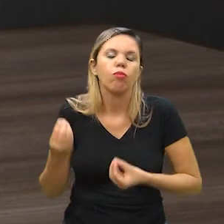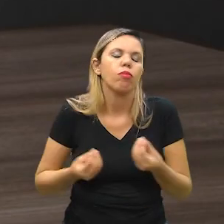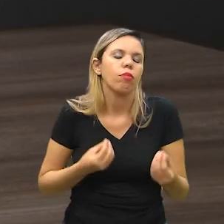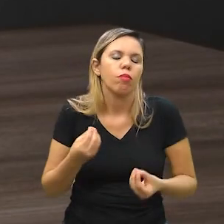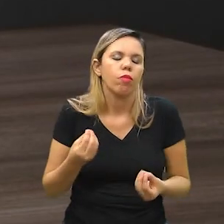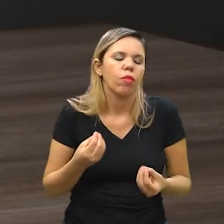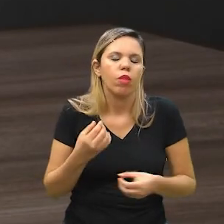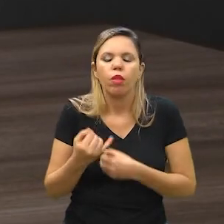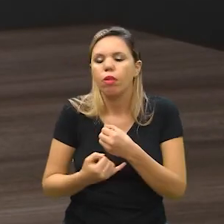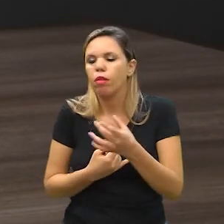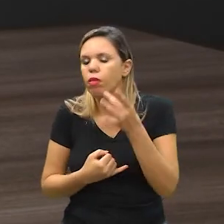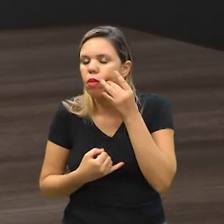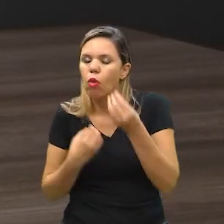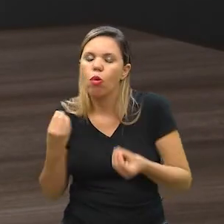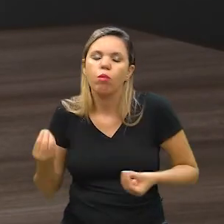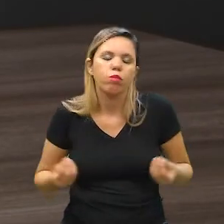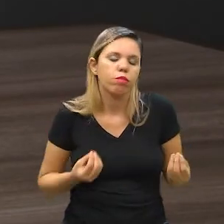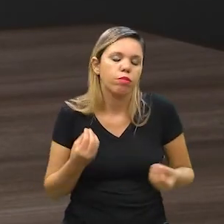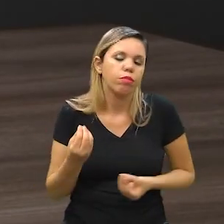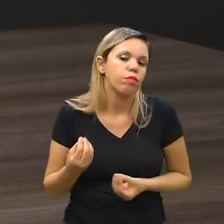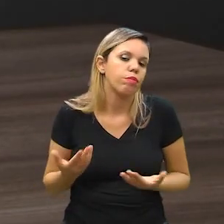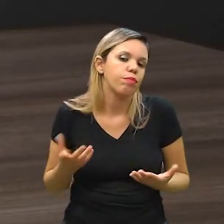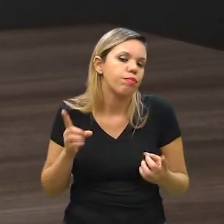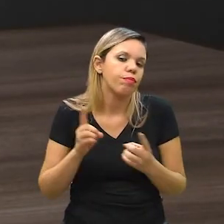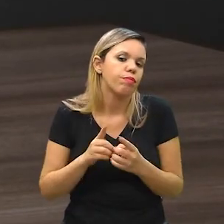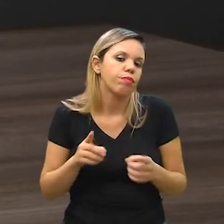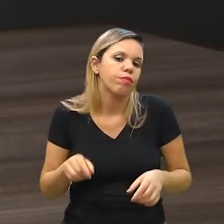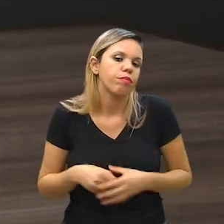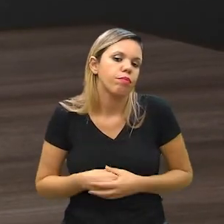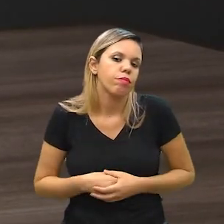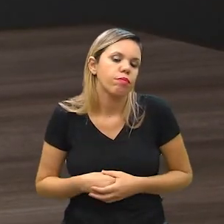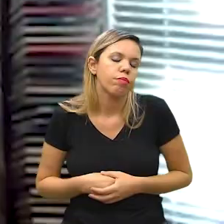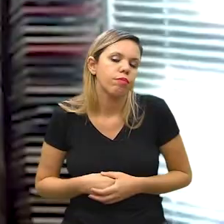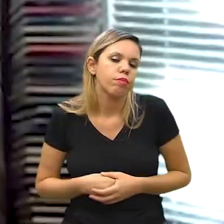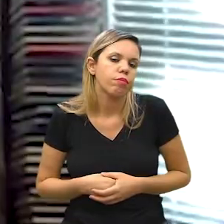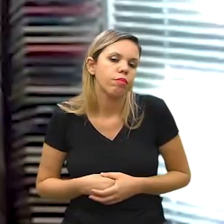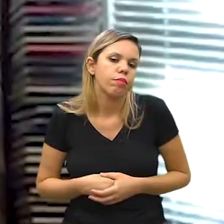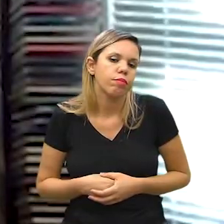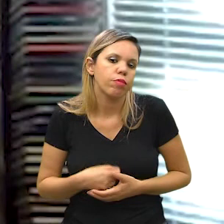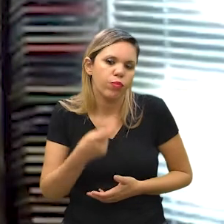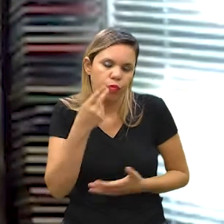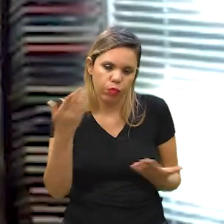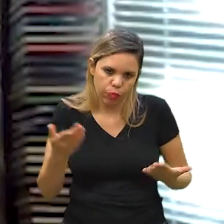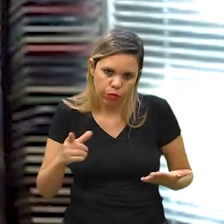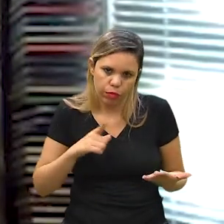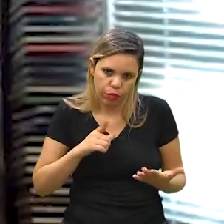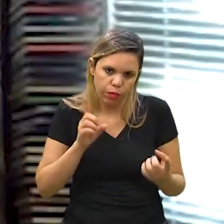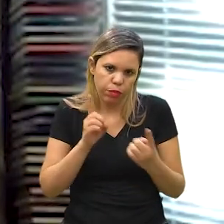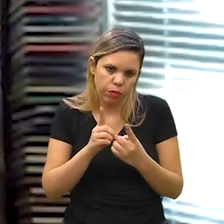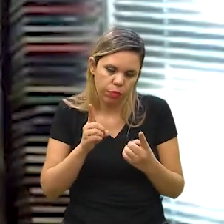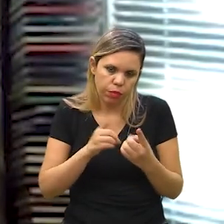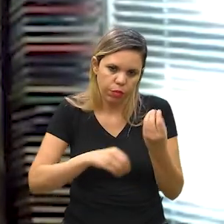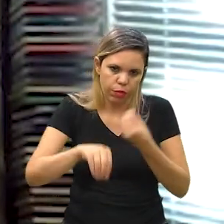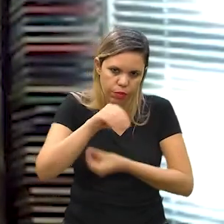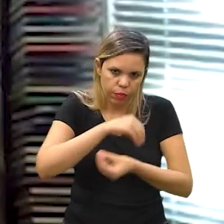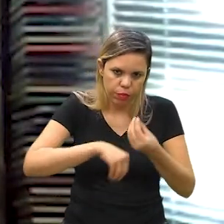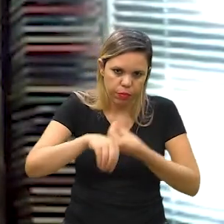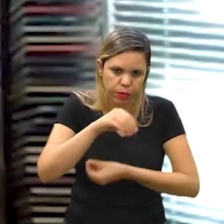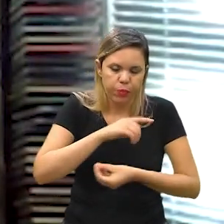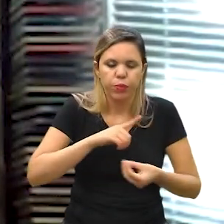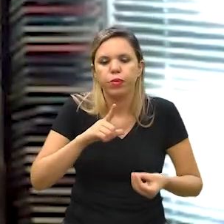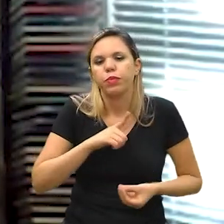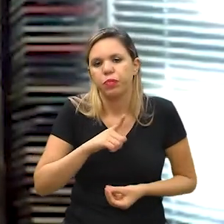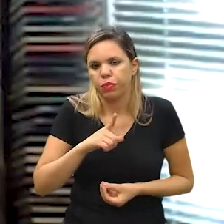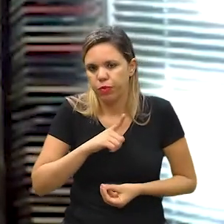está como? É online, presencial? Como está sendo esse atendimento, Cláudia? Eu digo que hoje nós temos um atendimento híbrido, né?